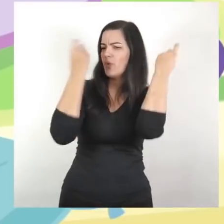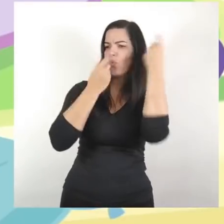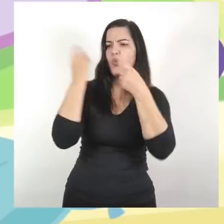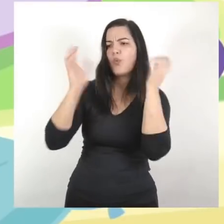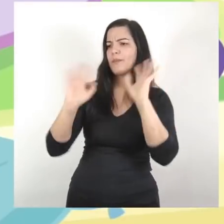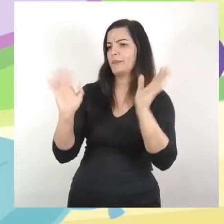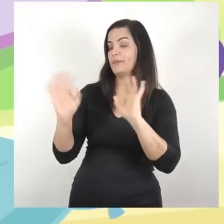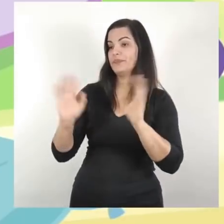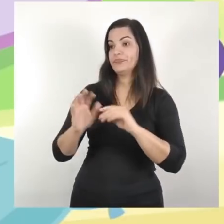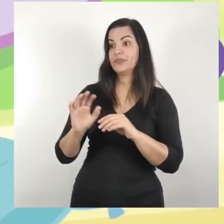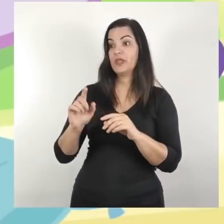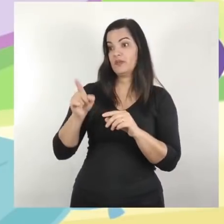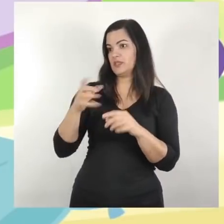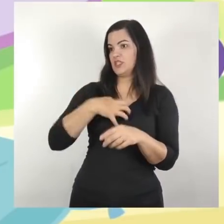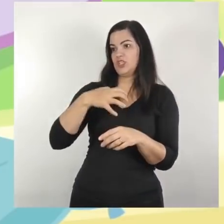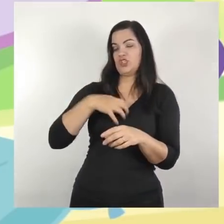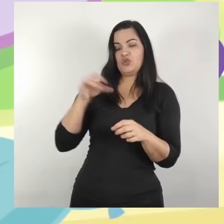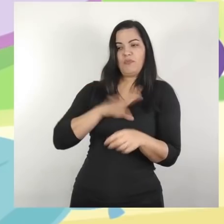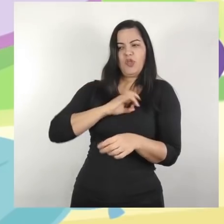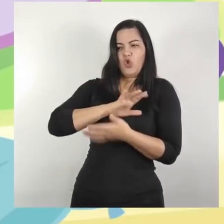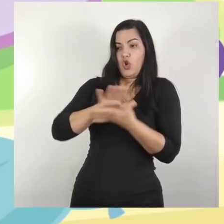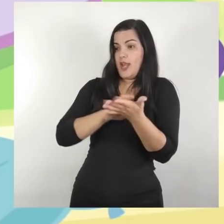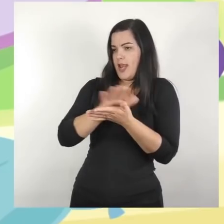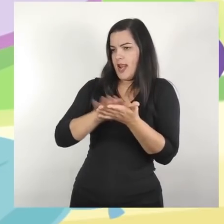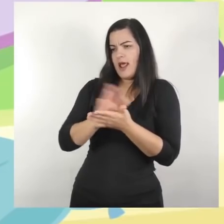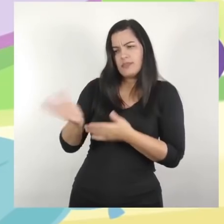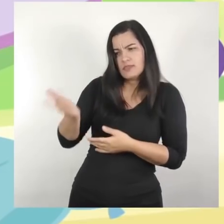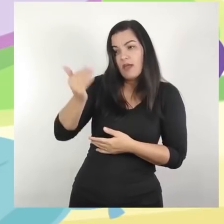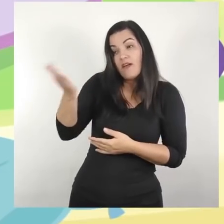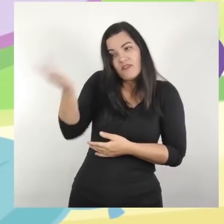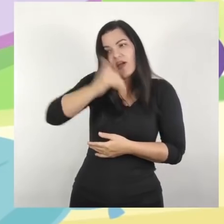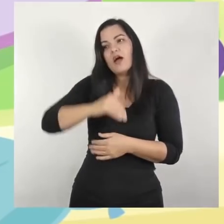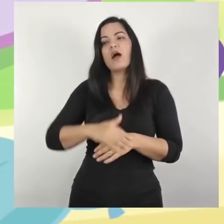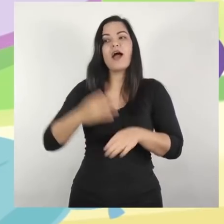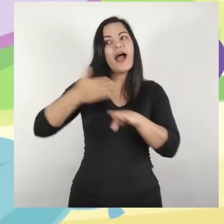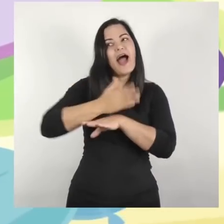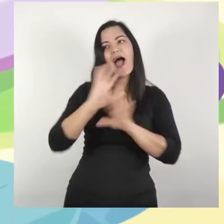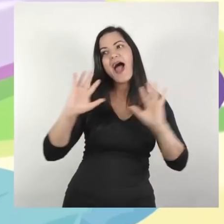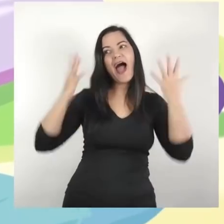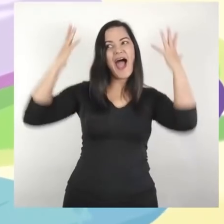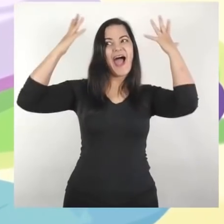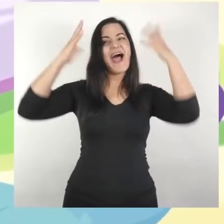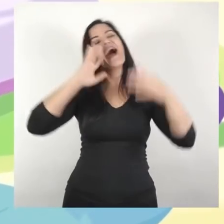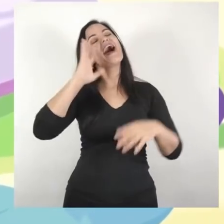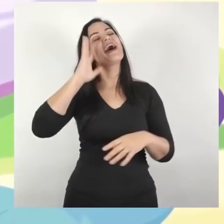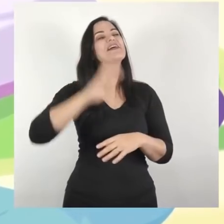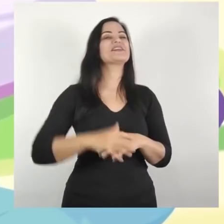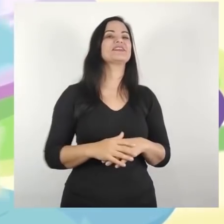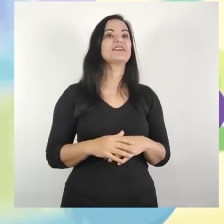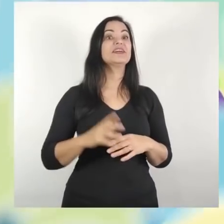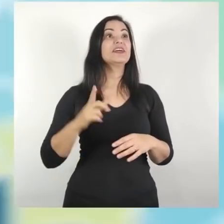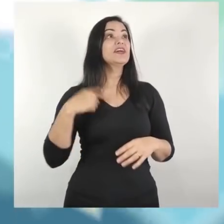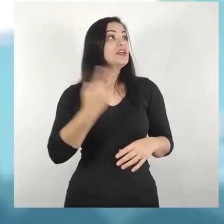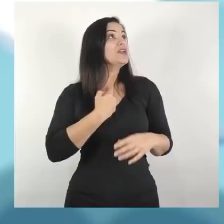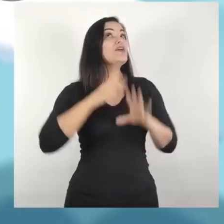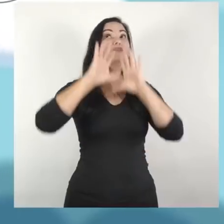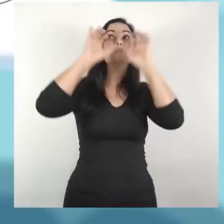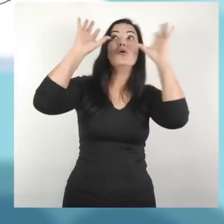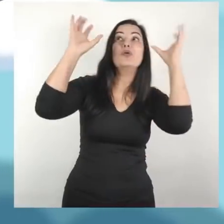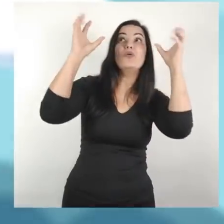Não se preocupem, elas não vão dar medo. Vamos lá, vai ser demais! Somos nuvens